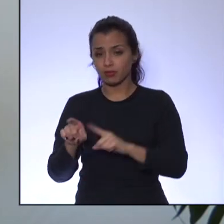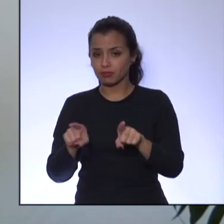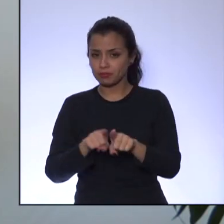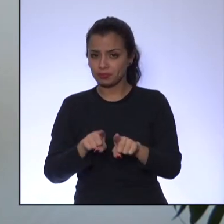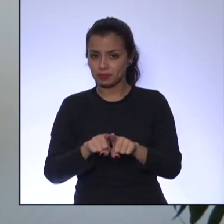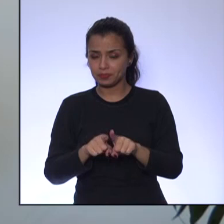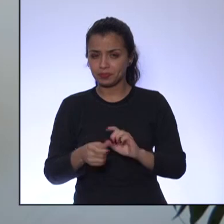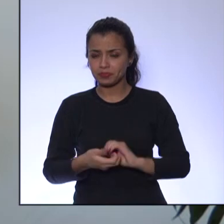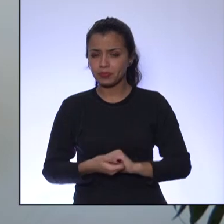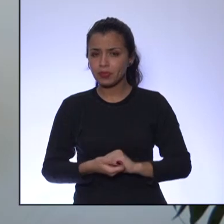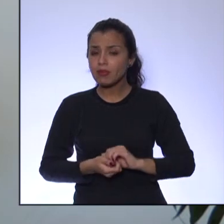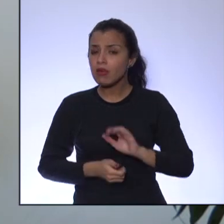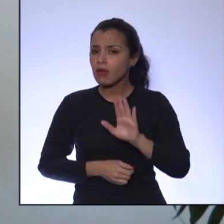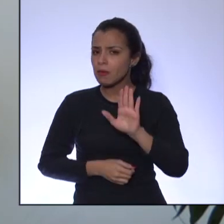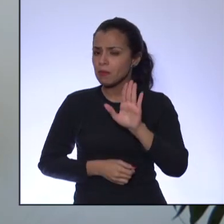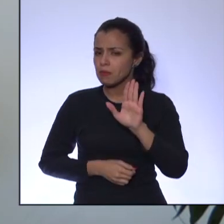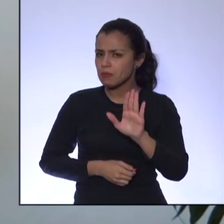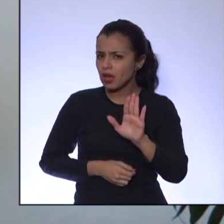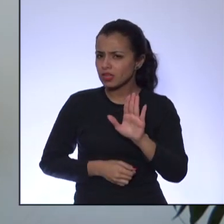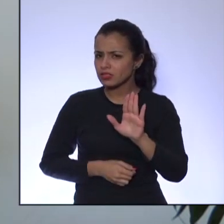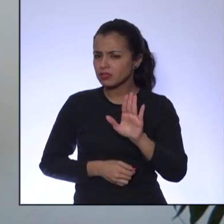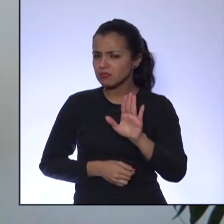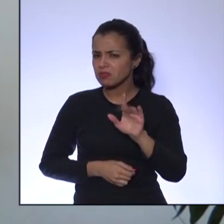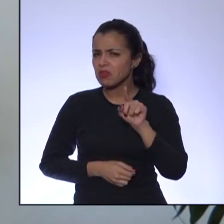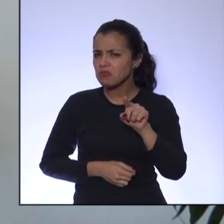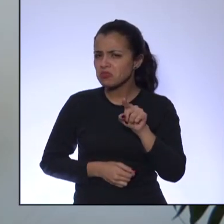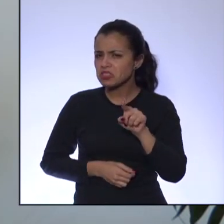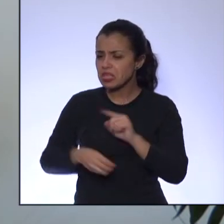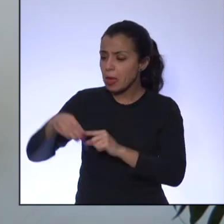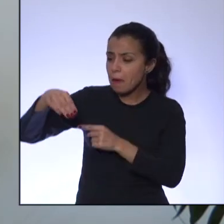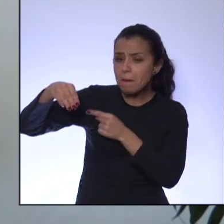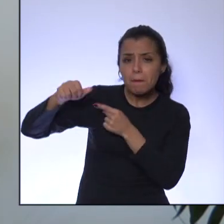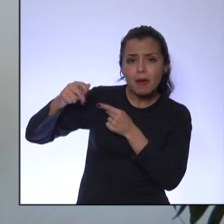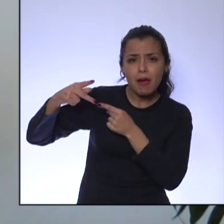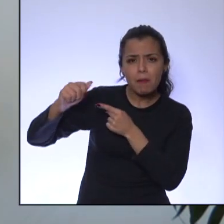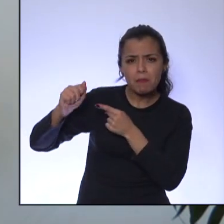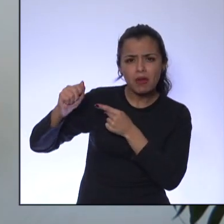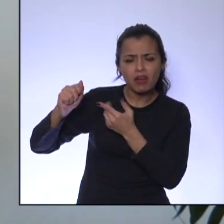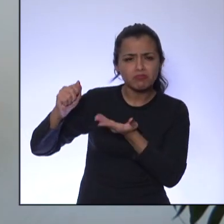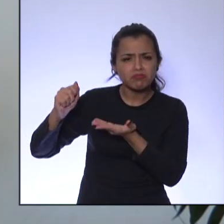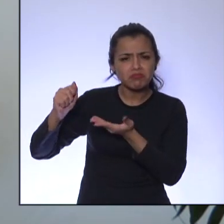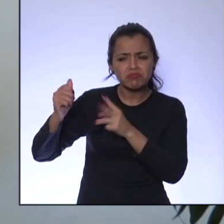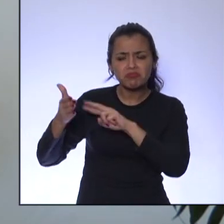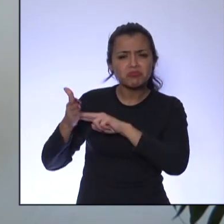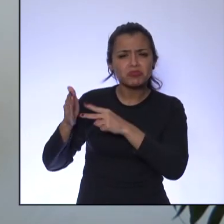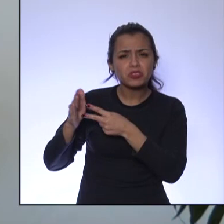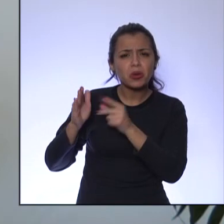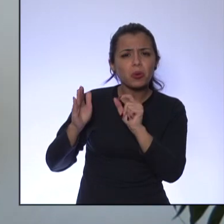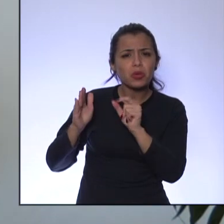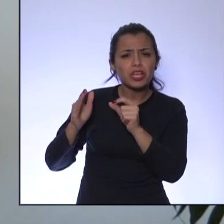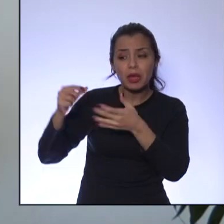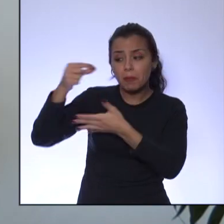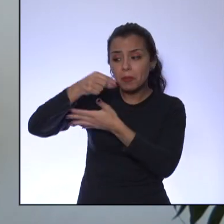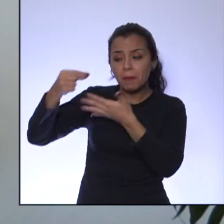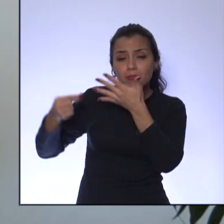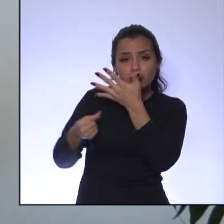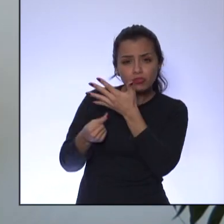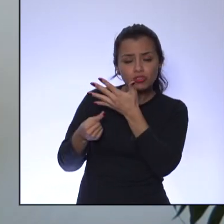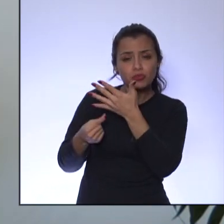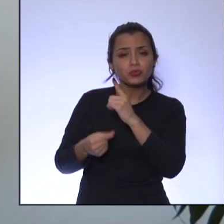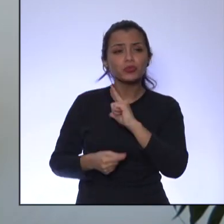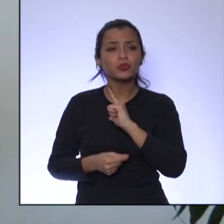Mas afinal, para você, o que é um mapa? Que tipos de mapas são utilizados para